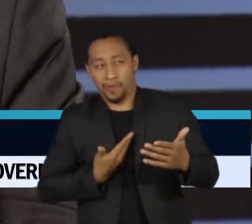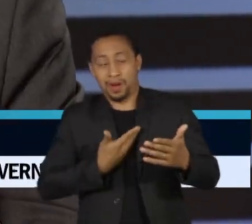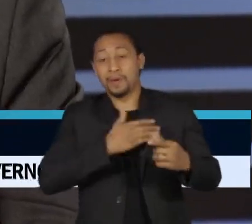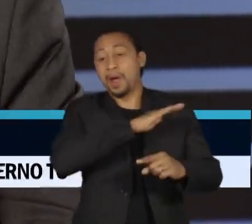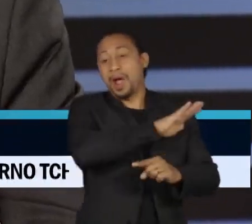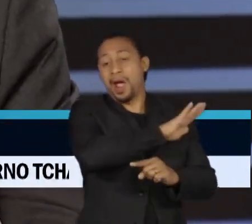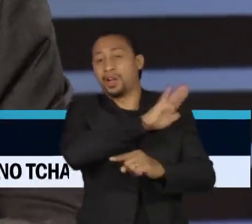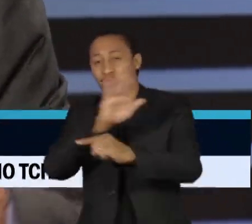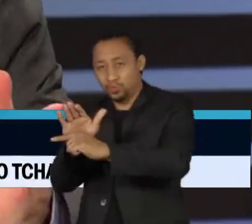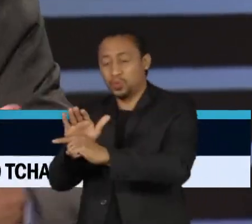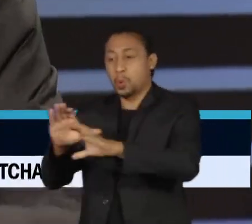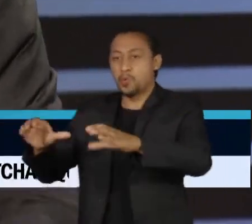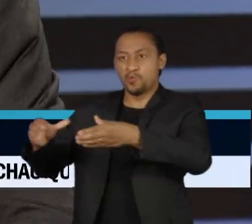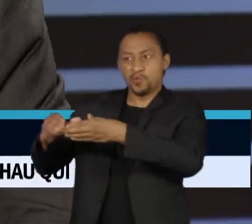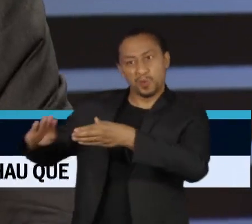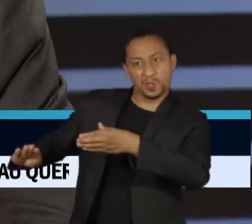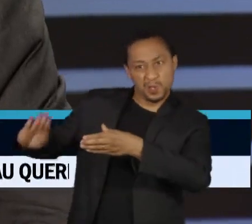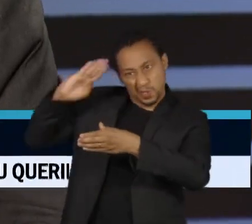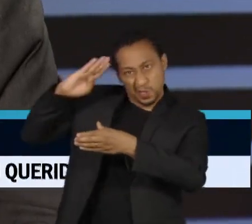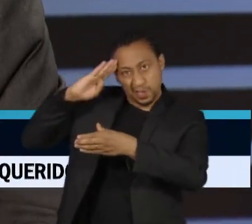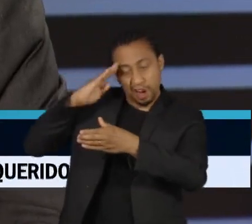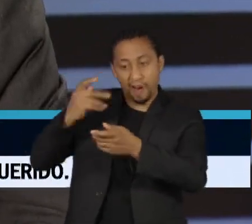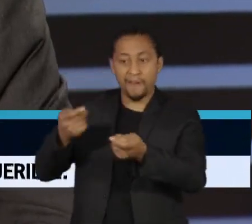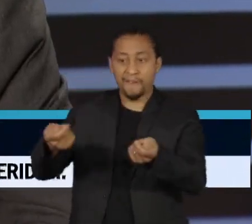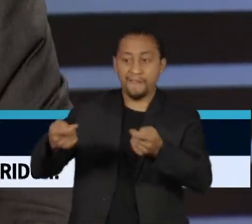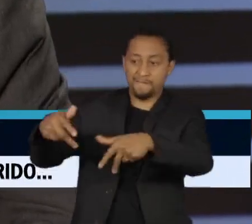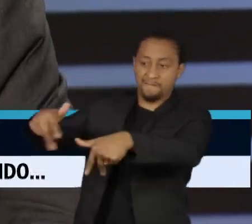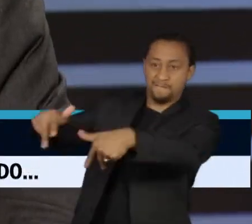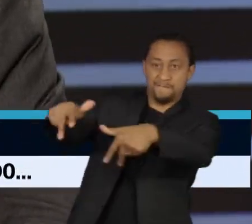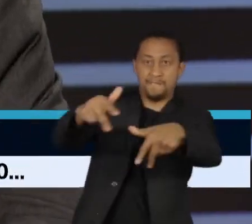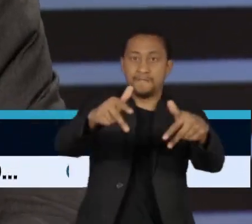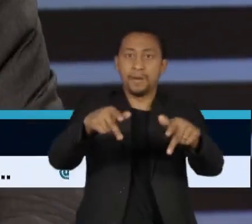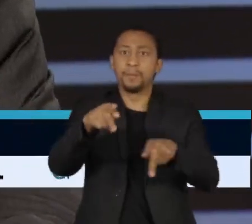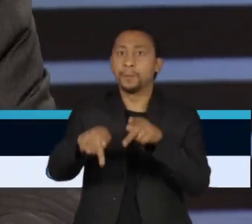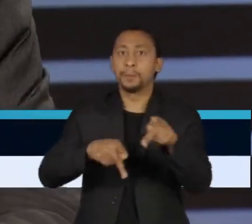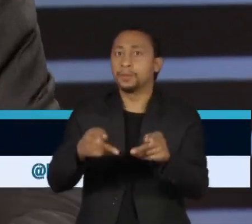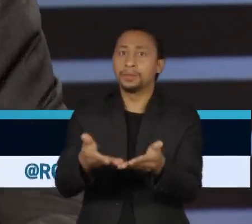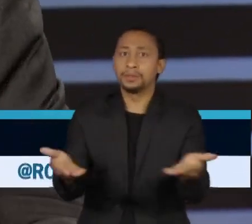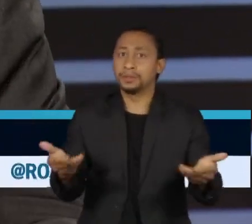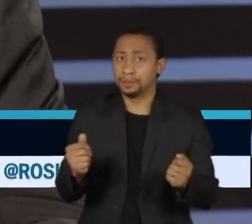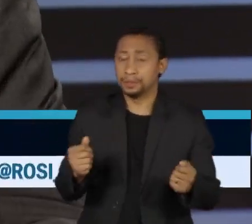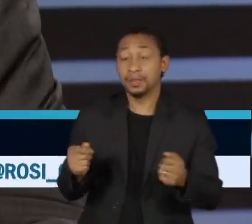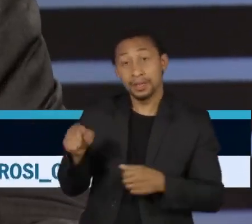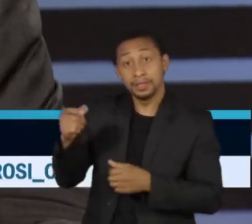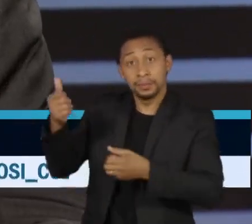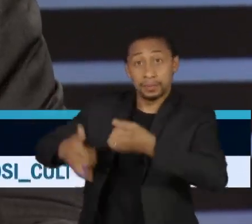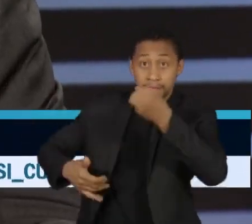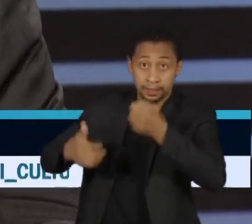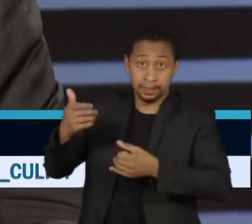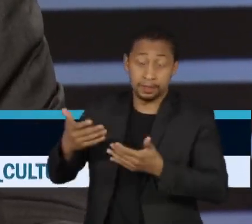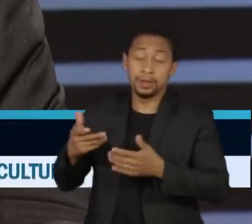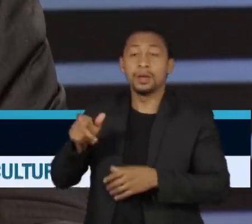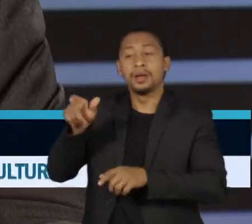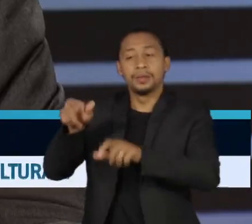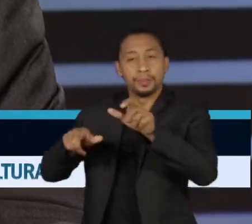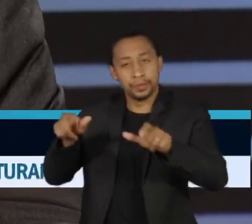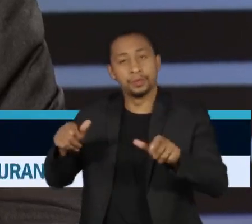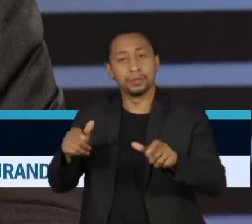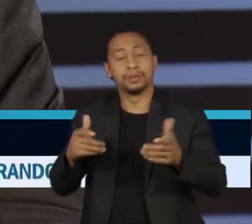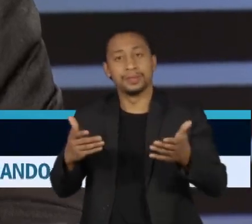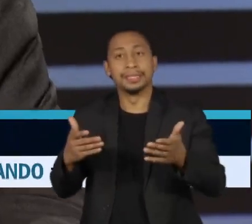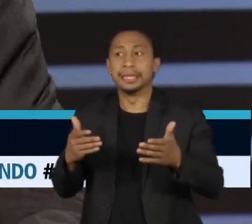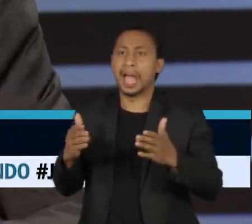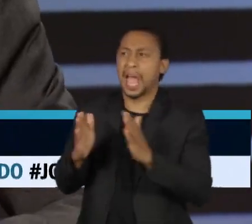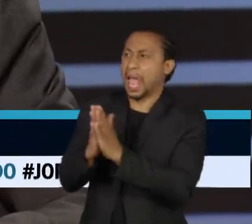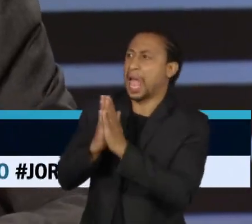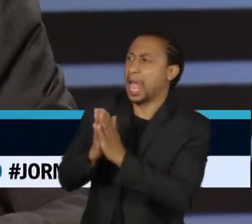parte da população. Então, estava falando o Marcelo Rubens Paiva, ele estava dizendo, essas pessoas que pedem intervenção